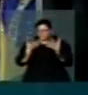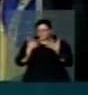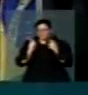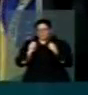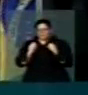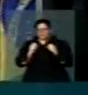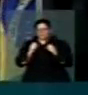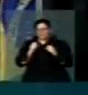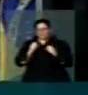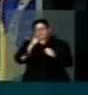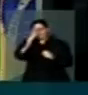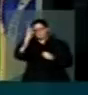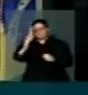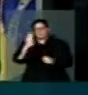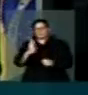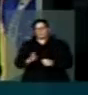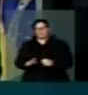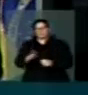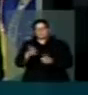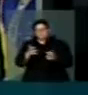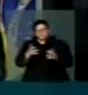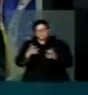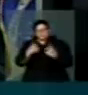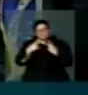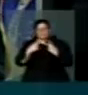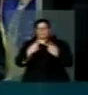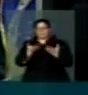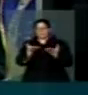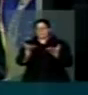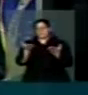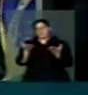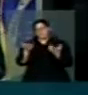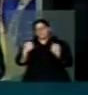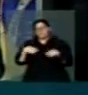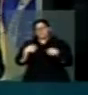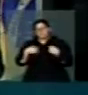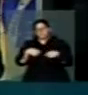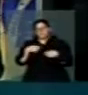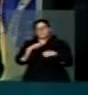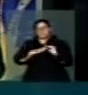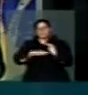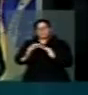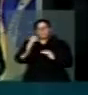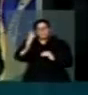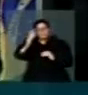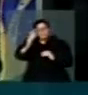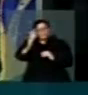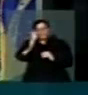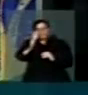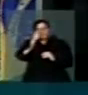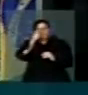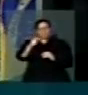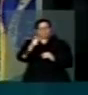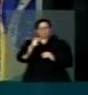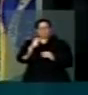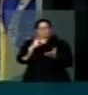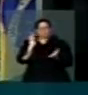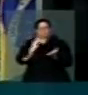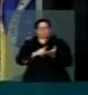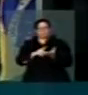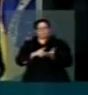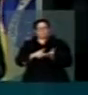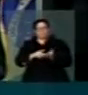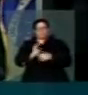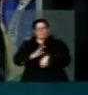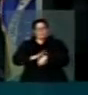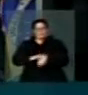dos brasileiros que nos acompanham em relação à tese trazida pelo Partido dos Trabalhadores, que, de forma legítima, no momento